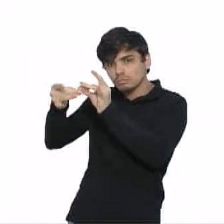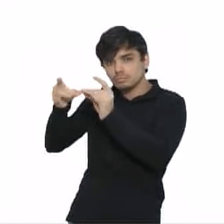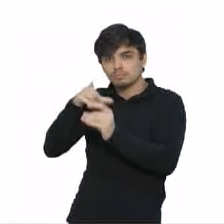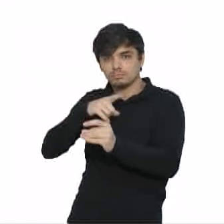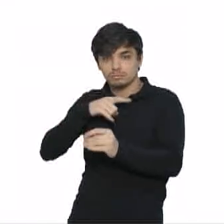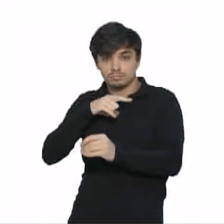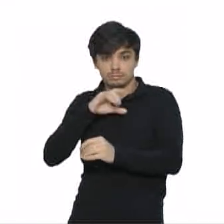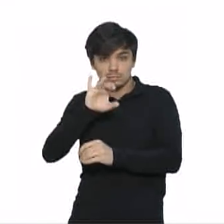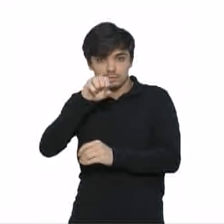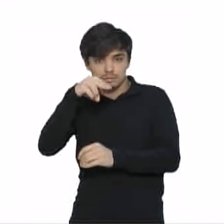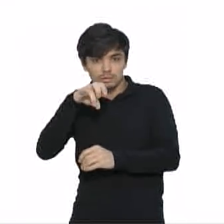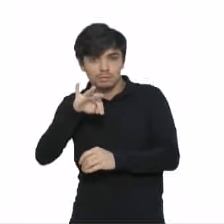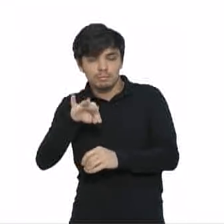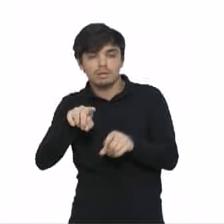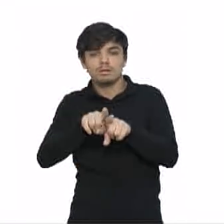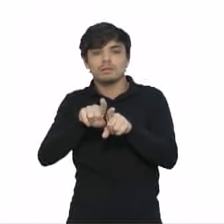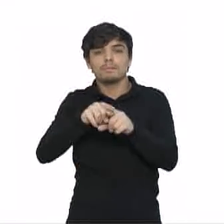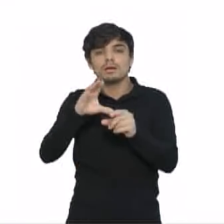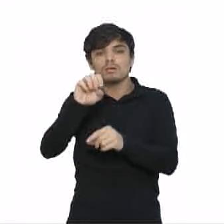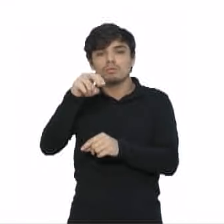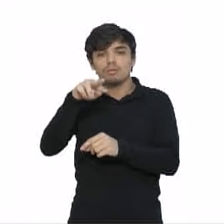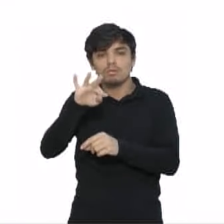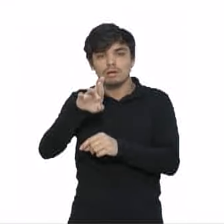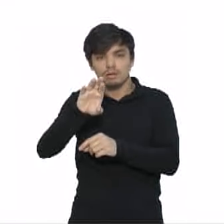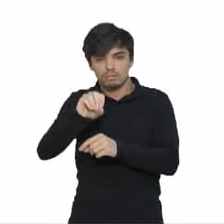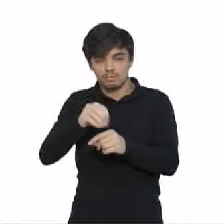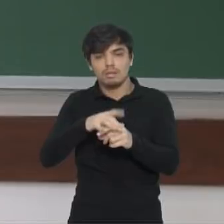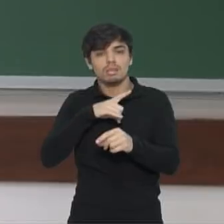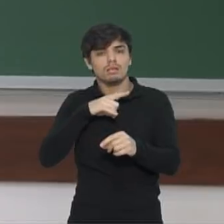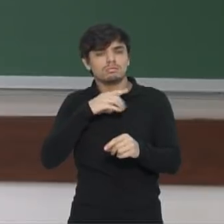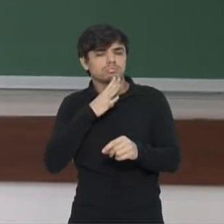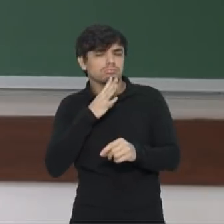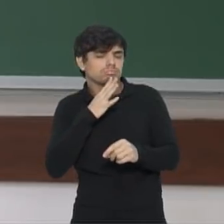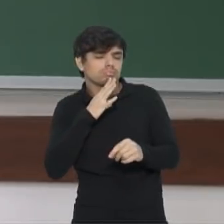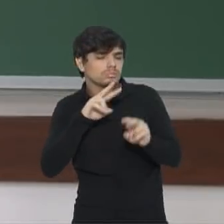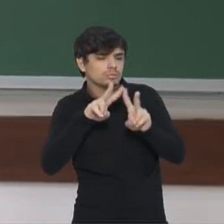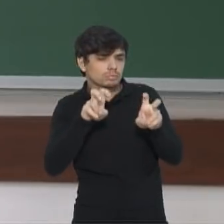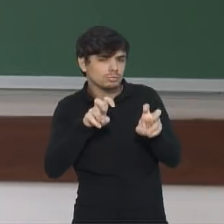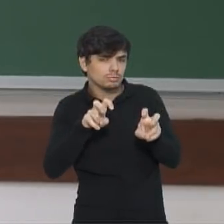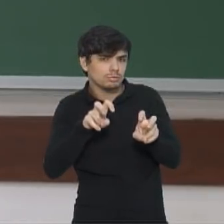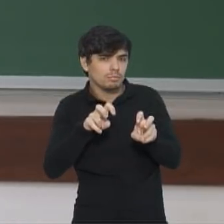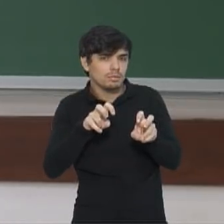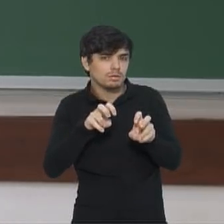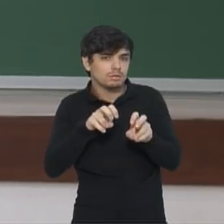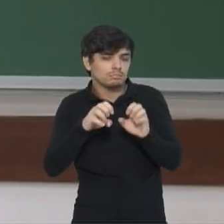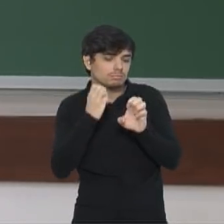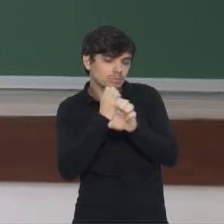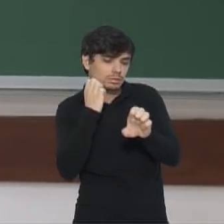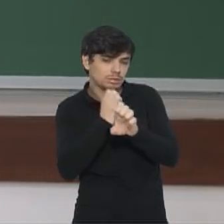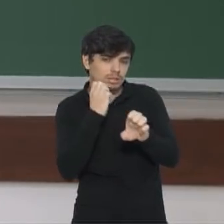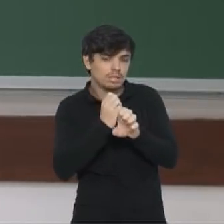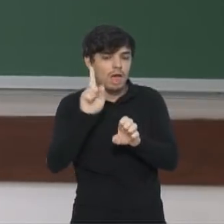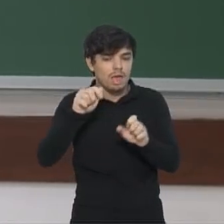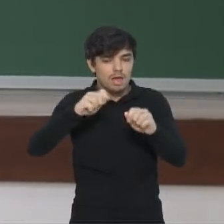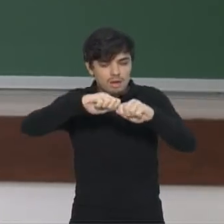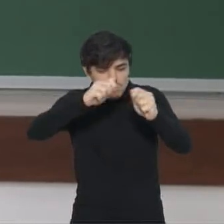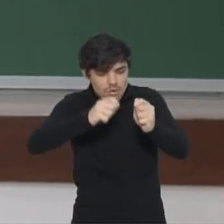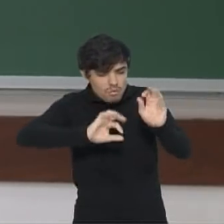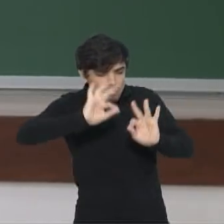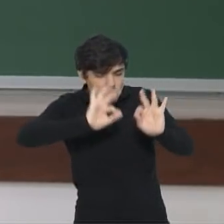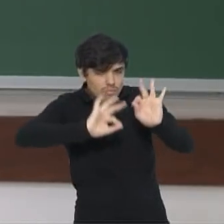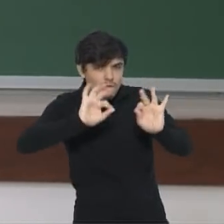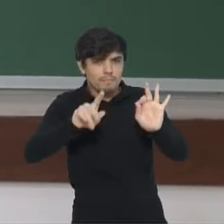concreto, os conhecimentos de cálculo e engenharia, os romanos vão elaborar obras muito interessantes, né? Tanto